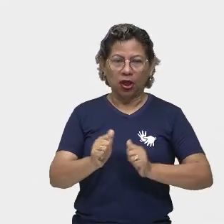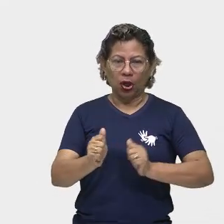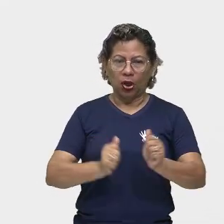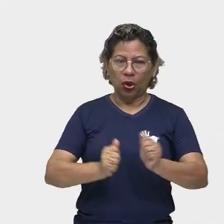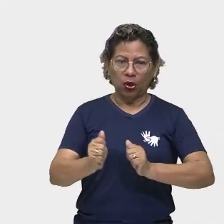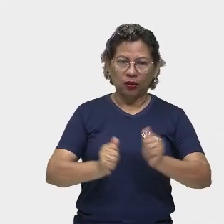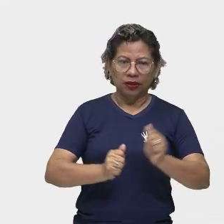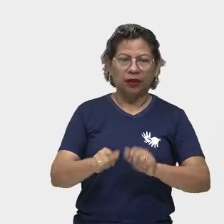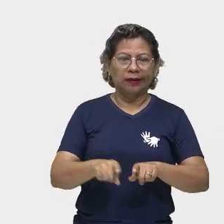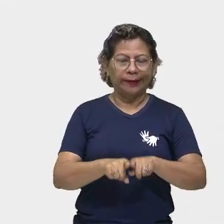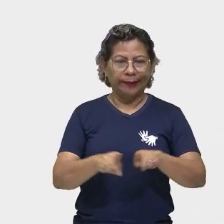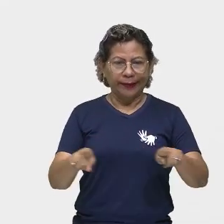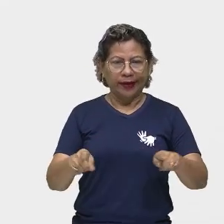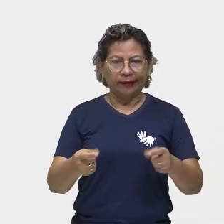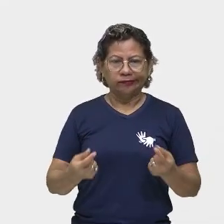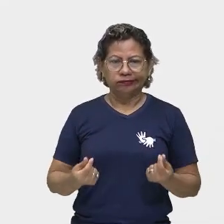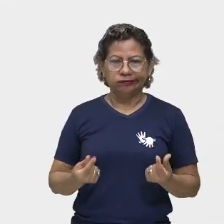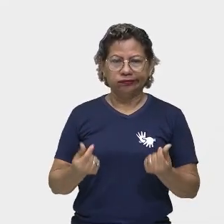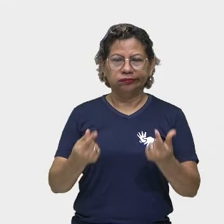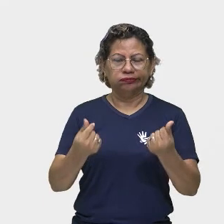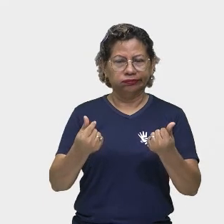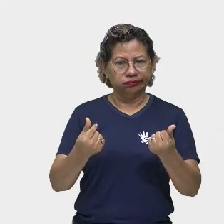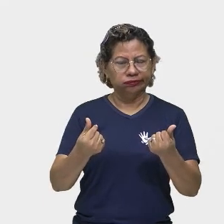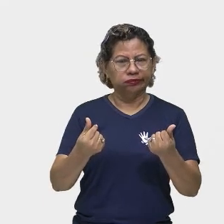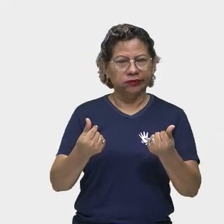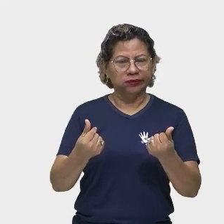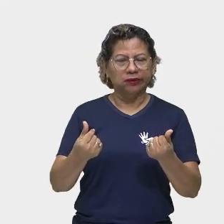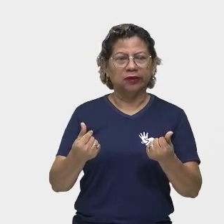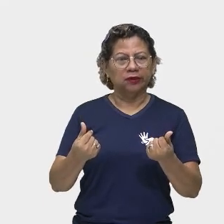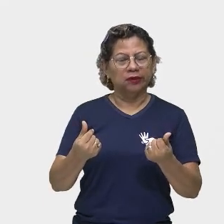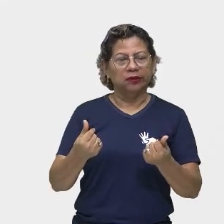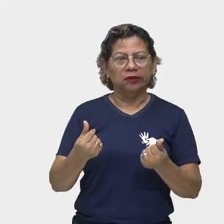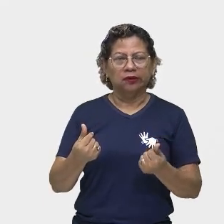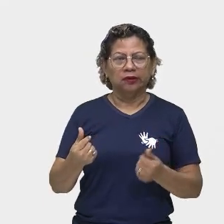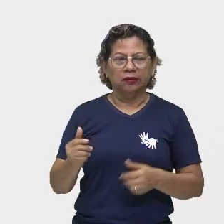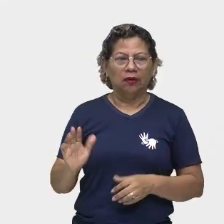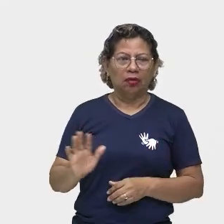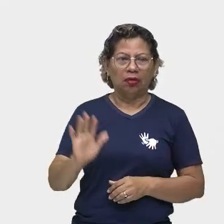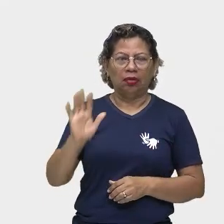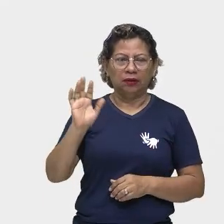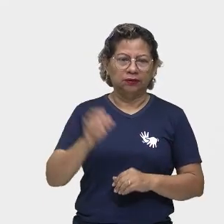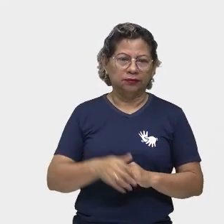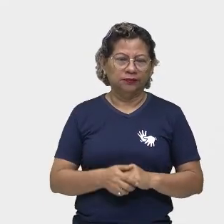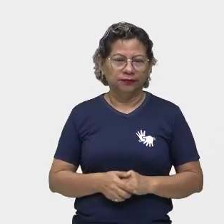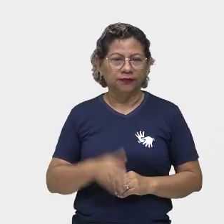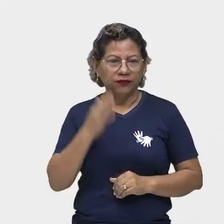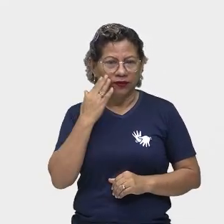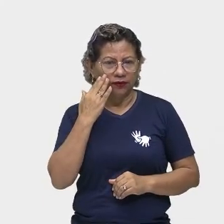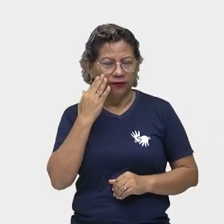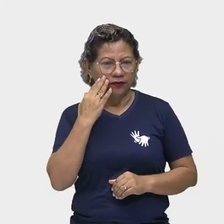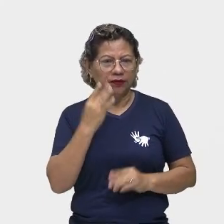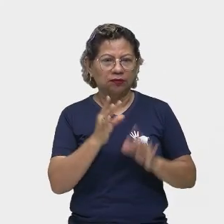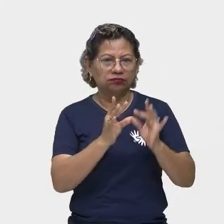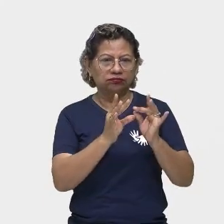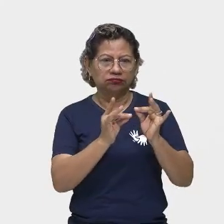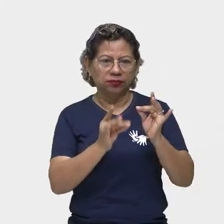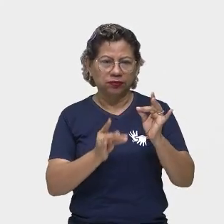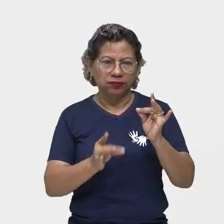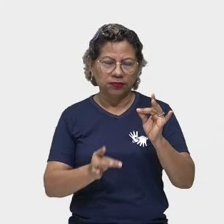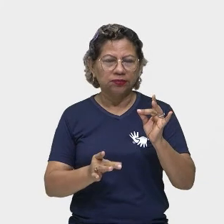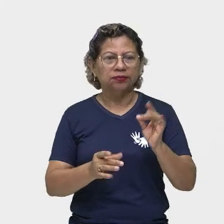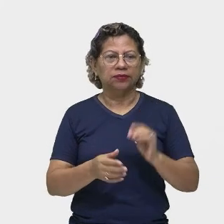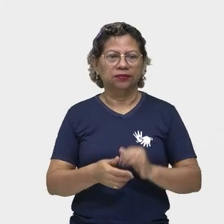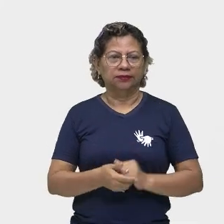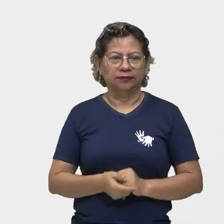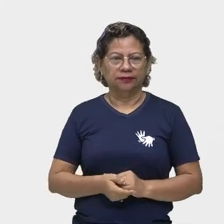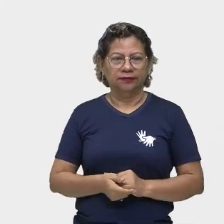controlada, porém os custos são muito elevados. Então vamos observar o comentário, que faz parte